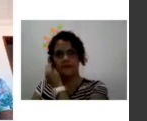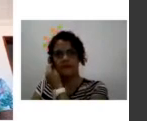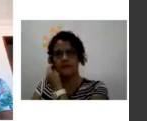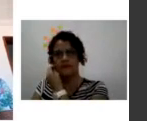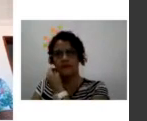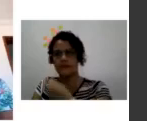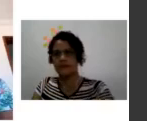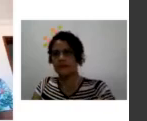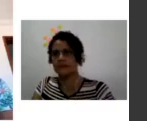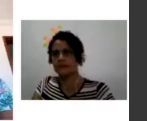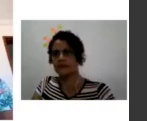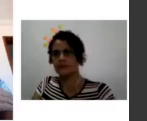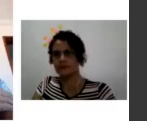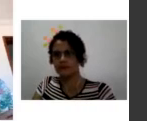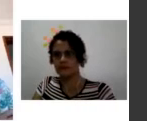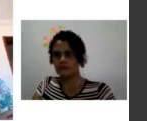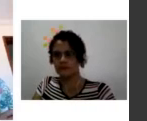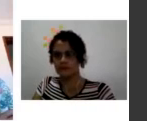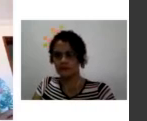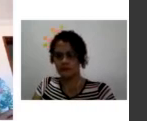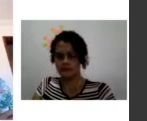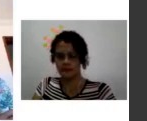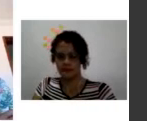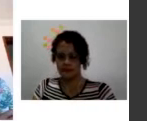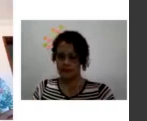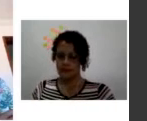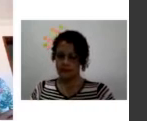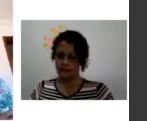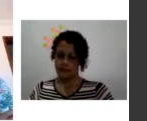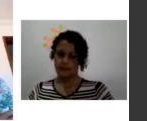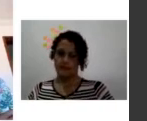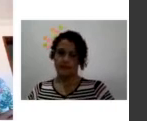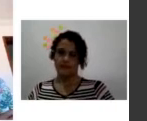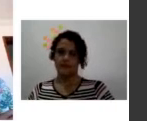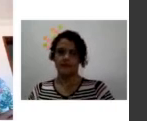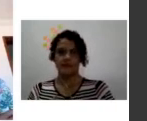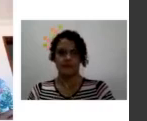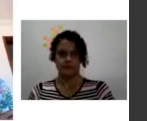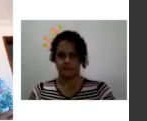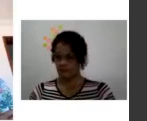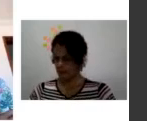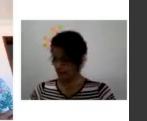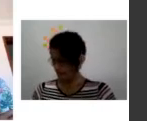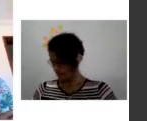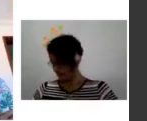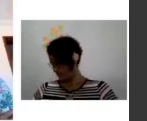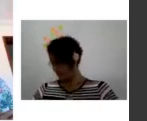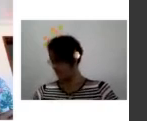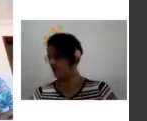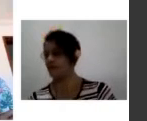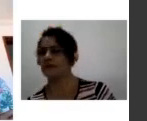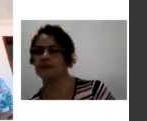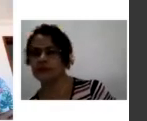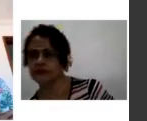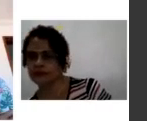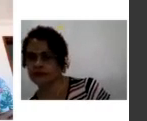apresentar essa sessão. Essa sessão nós estamos no 13º Seminário de Avaliação Interna do PIB de UFBA. Eu sou Isaura